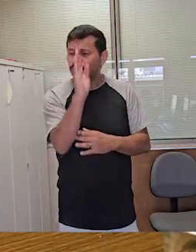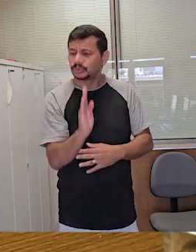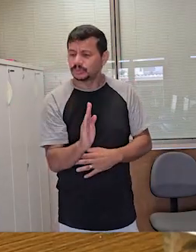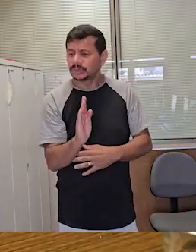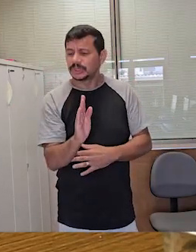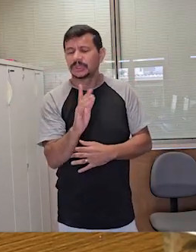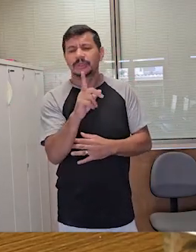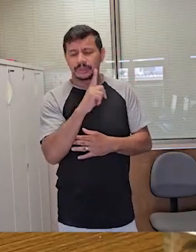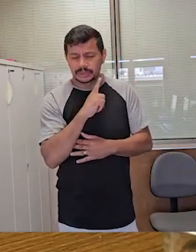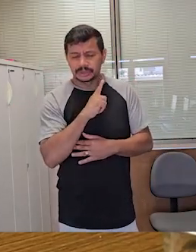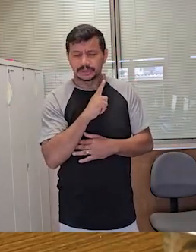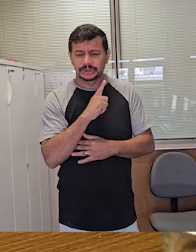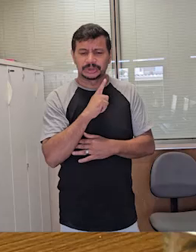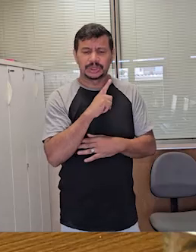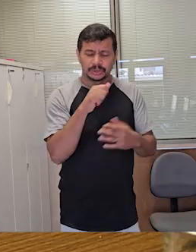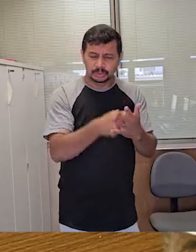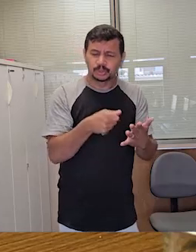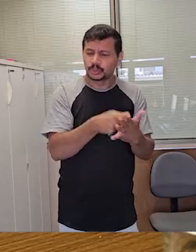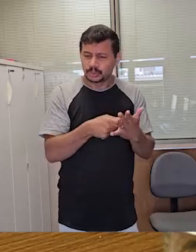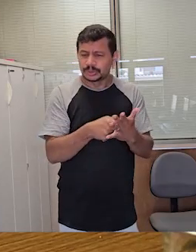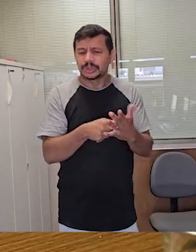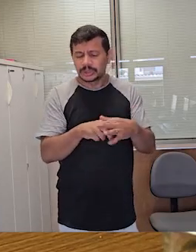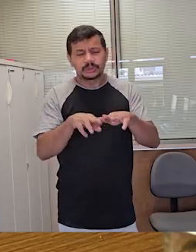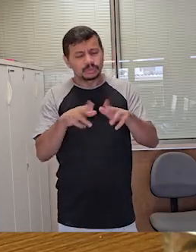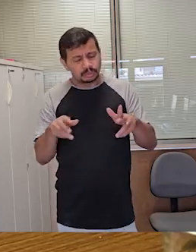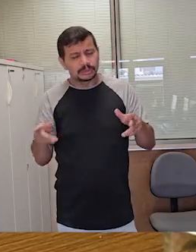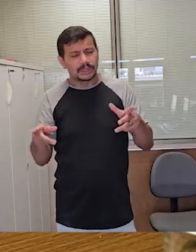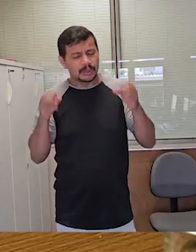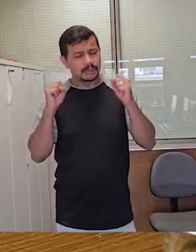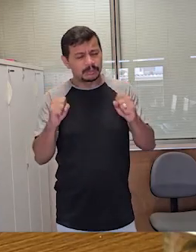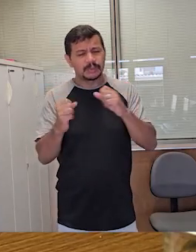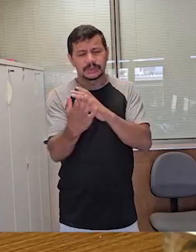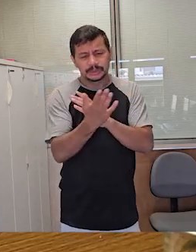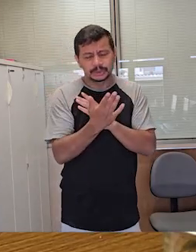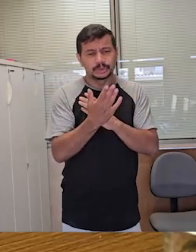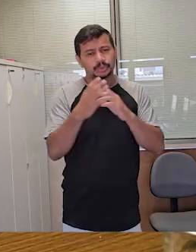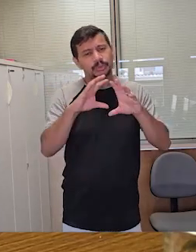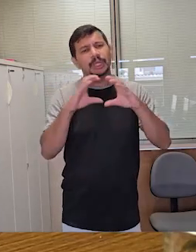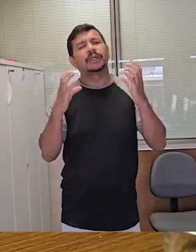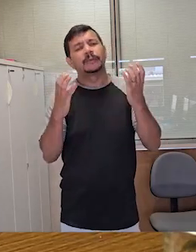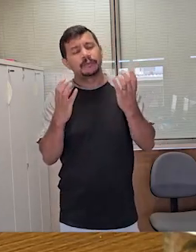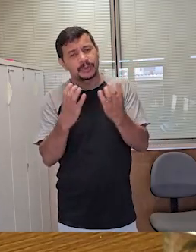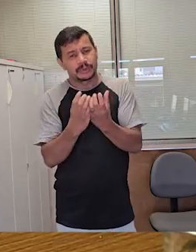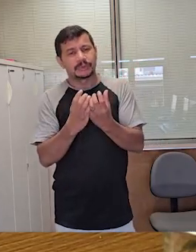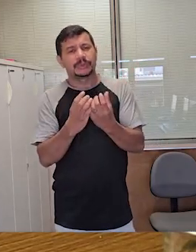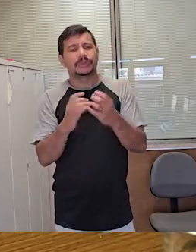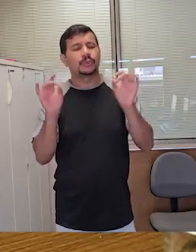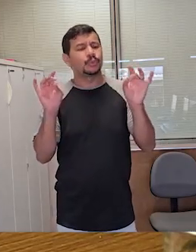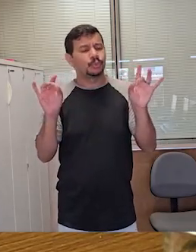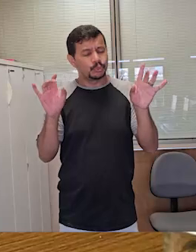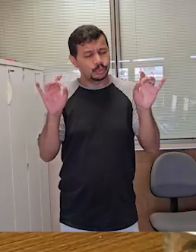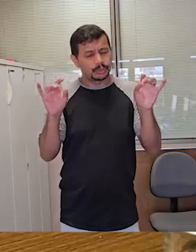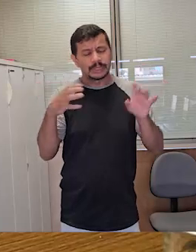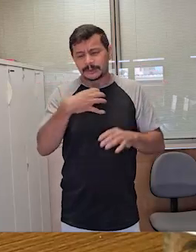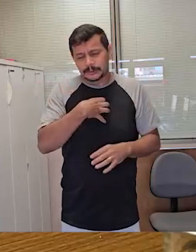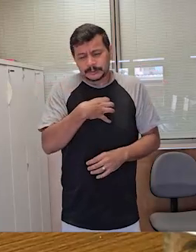Brasil que atuam bastante nessa área podem dar uma contribuição grande nessa conferência, e eu tenho muita esperança que